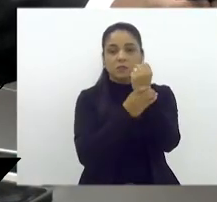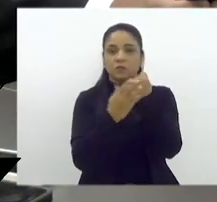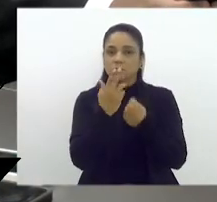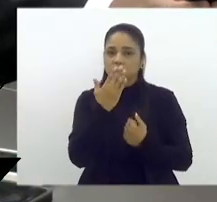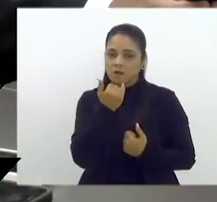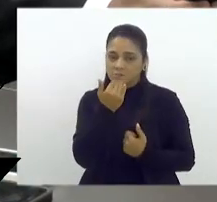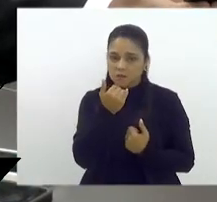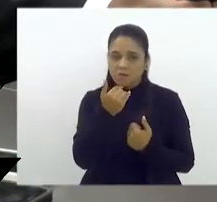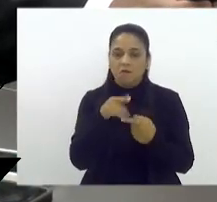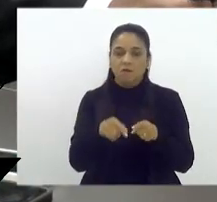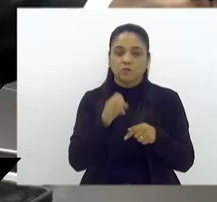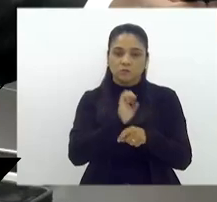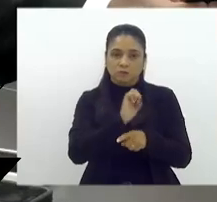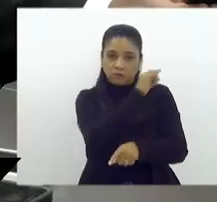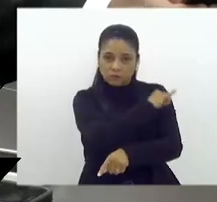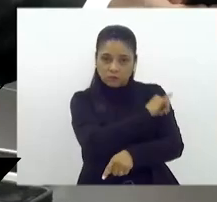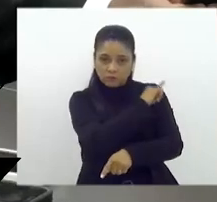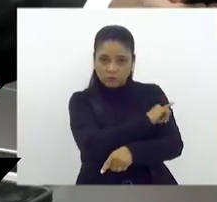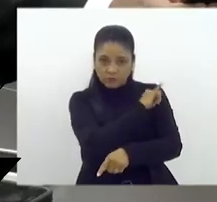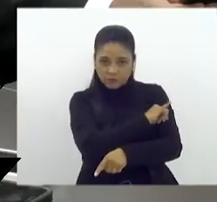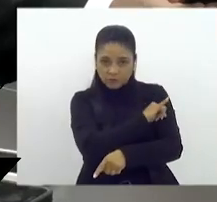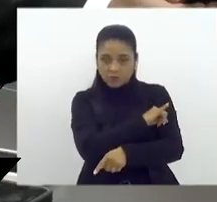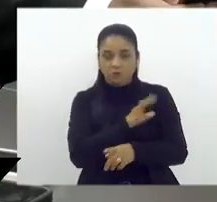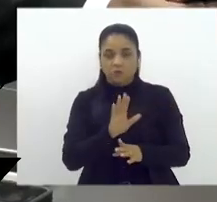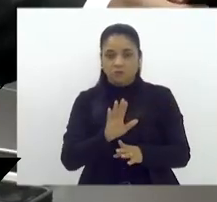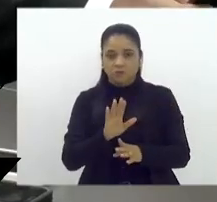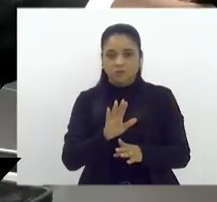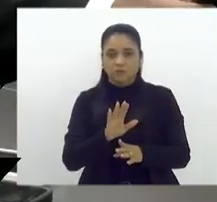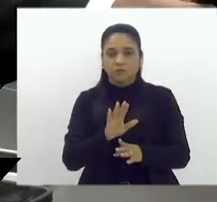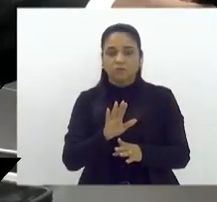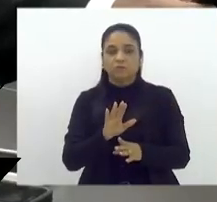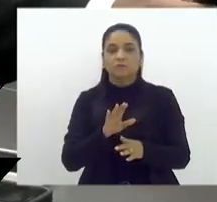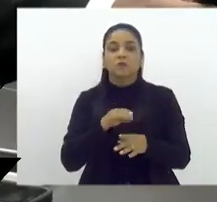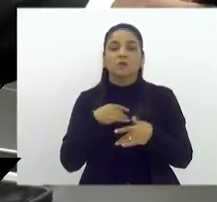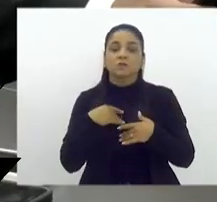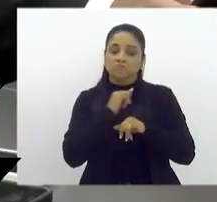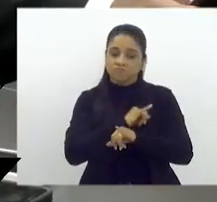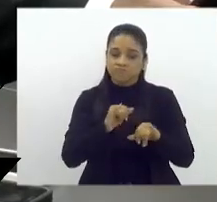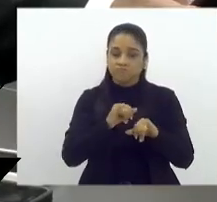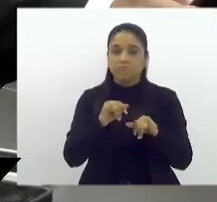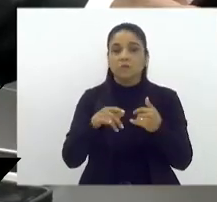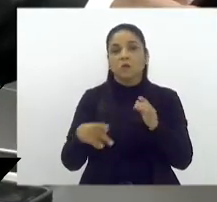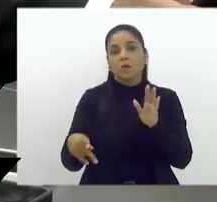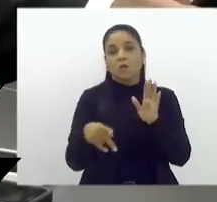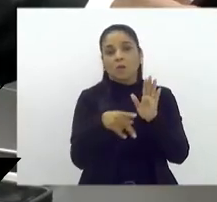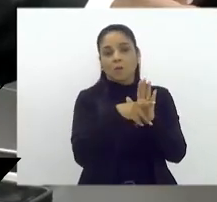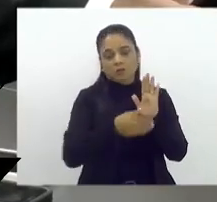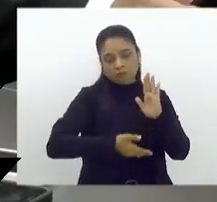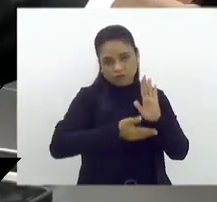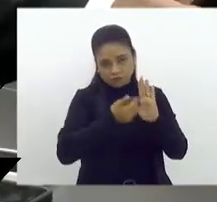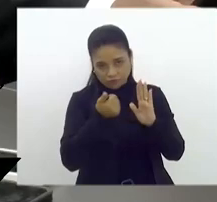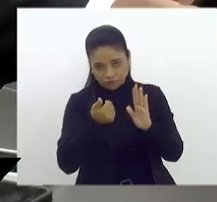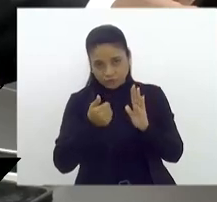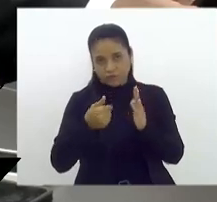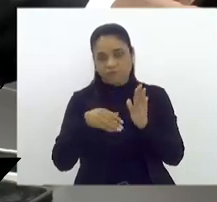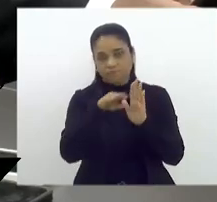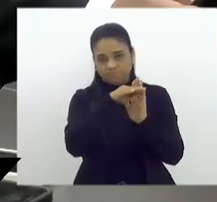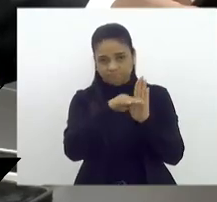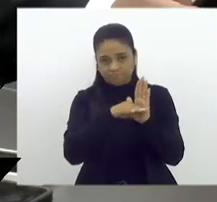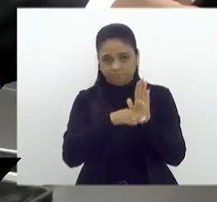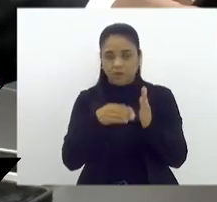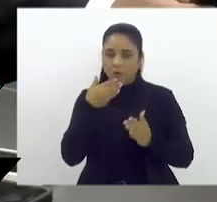estado do Rio de Janeiro, na forma que menciona. Não, no estado só, ela não botou Rio de Janeiro. Na forma que menciona, o projeto está retirado de pauta a pedido da autora.